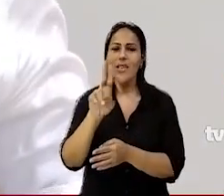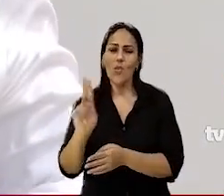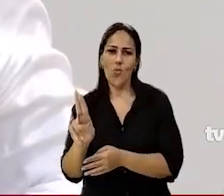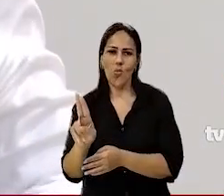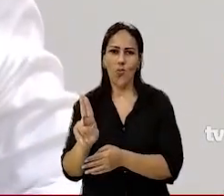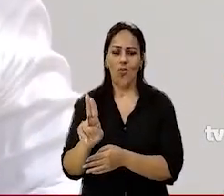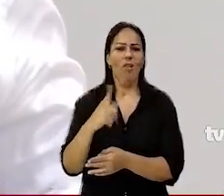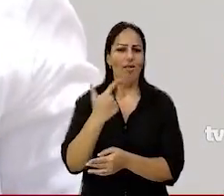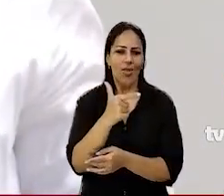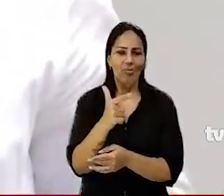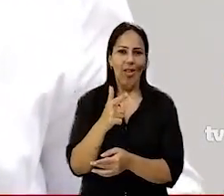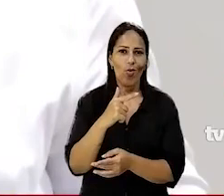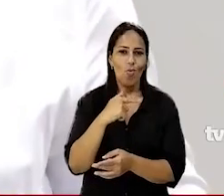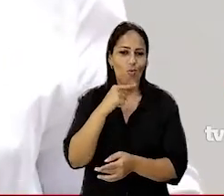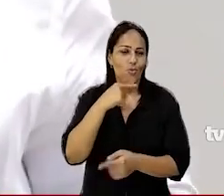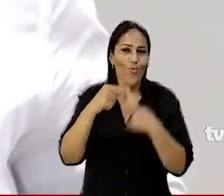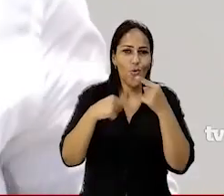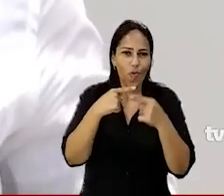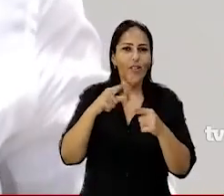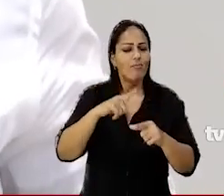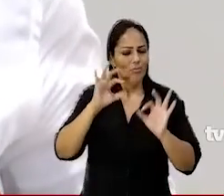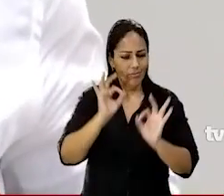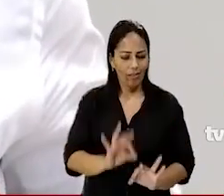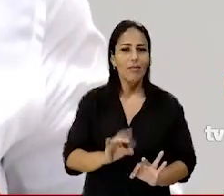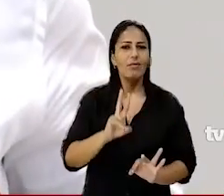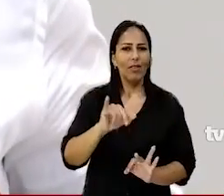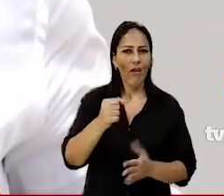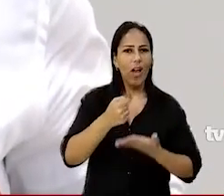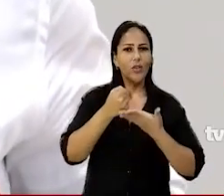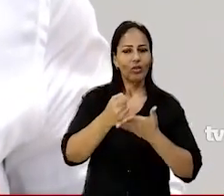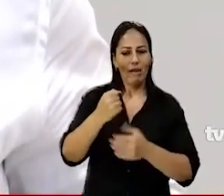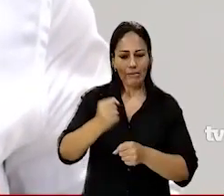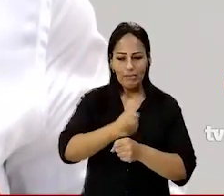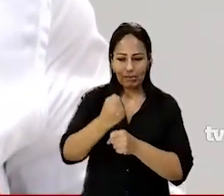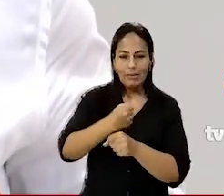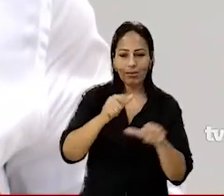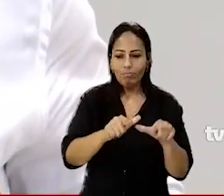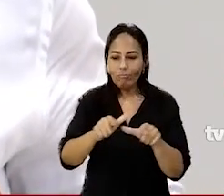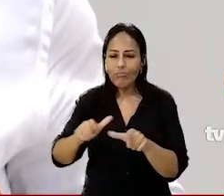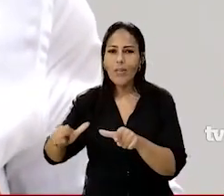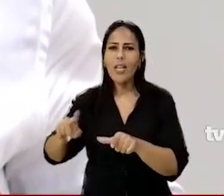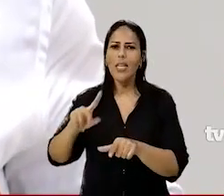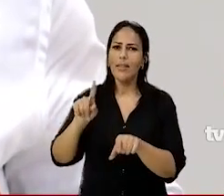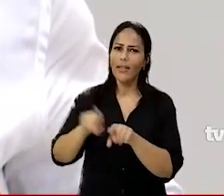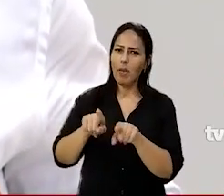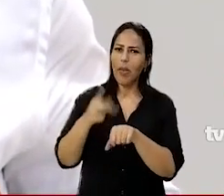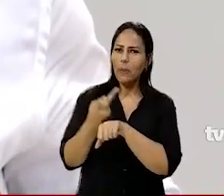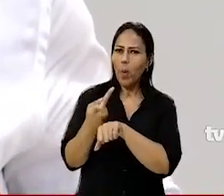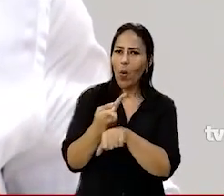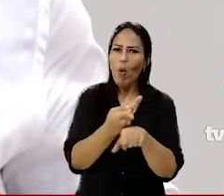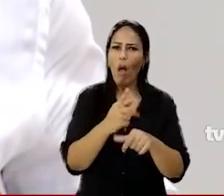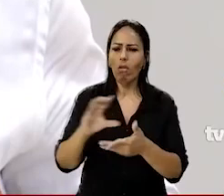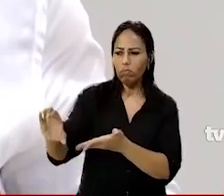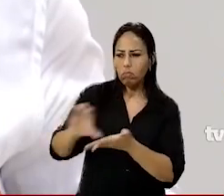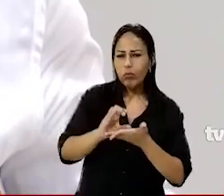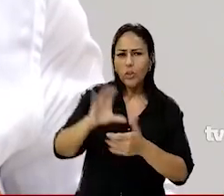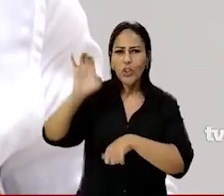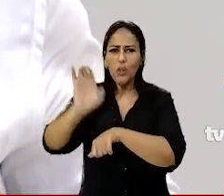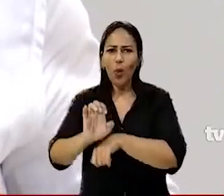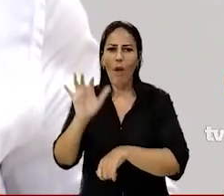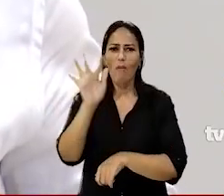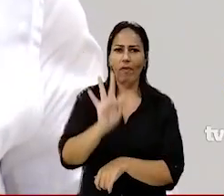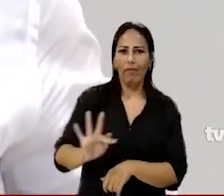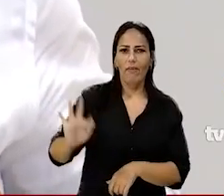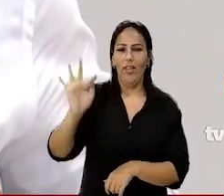não tenha uma dúvida que a gente vai fazer uma boa execução em parte pavimentação e procurar recursos na esfera estadual, na esfera